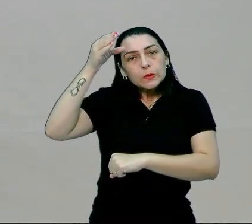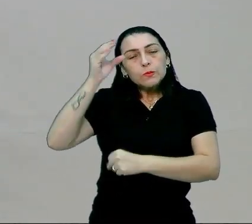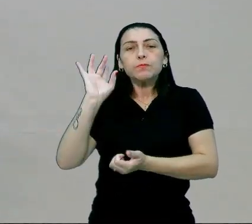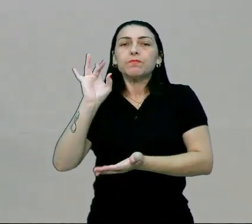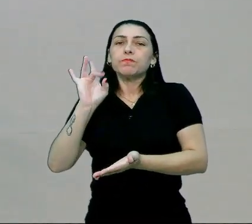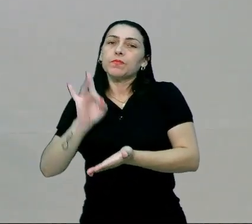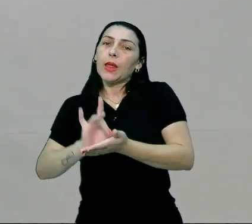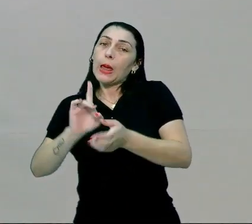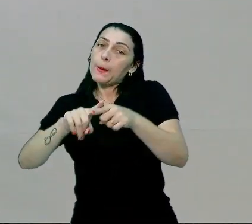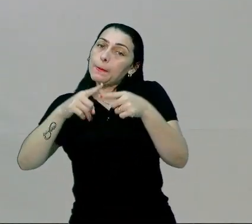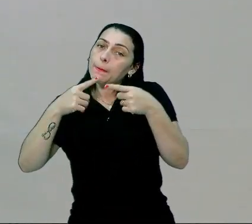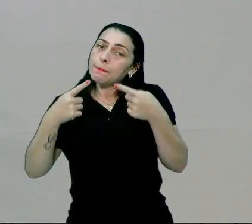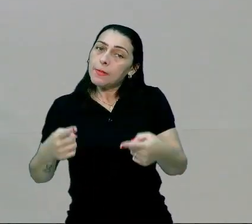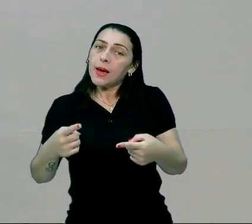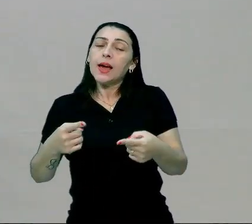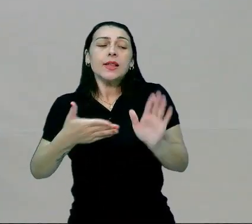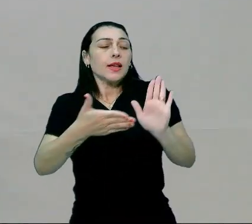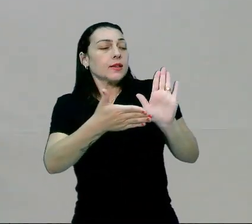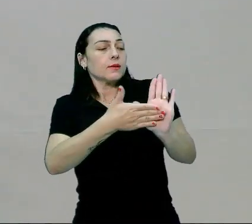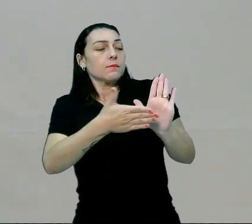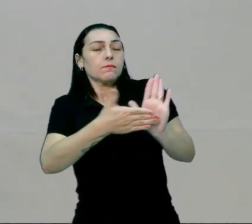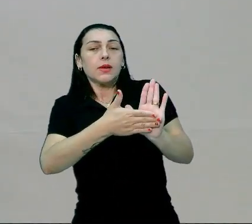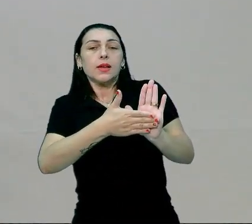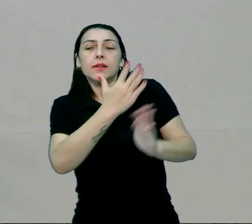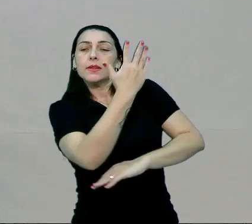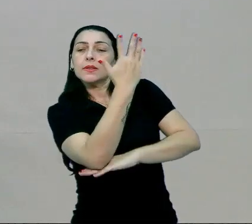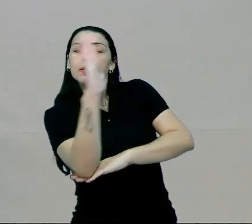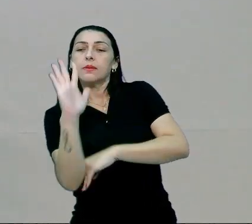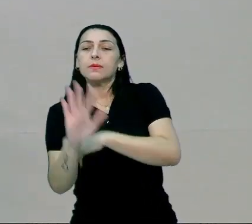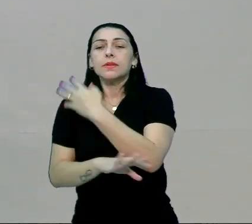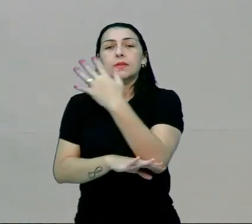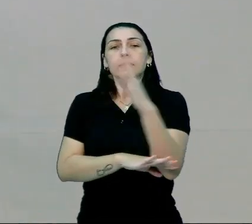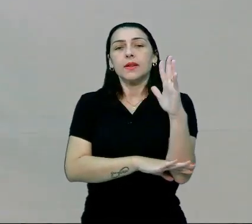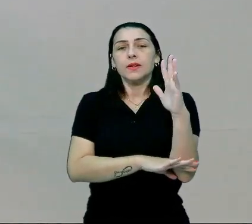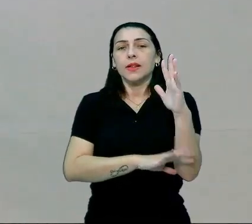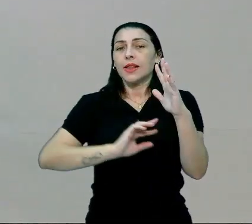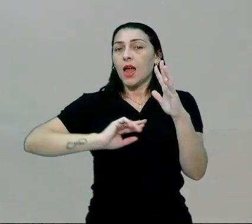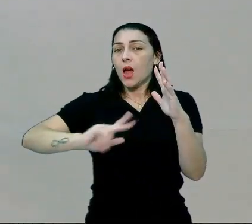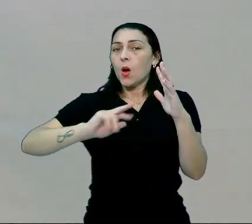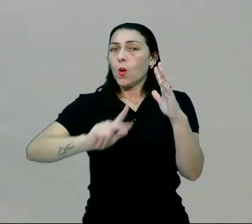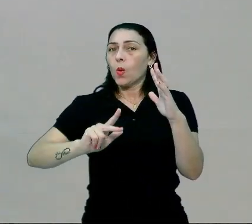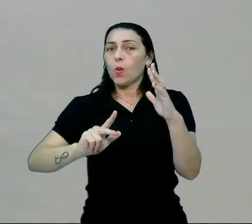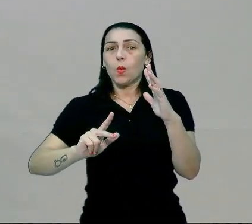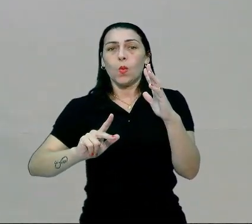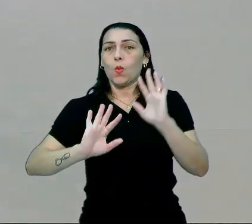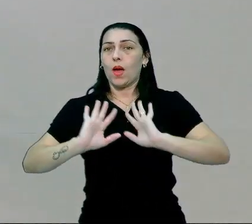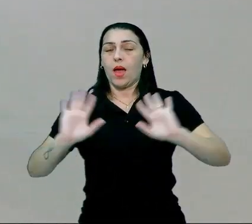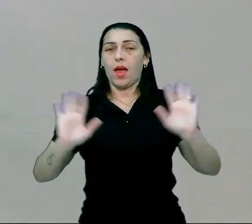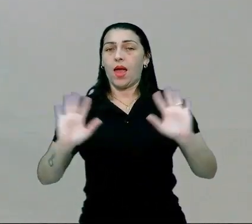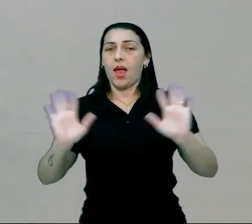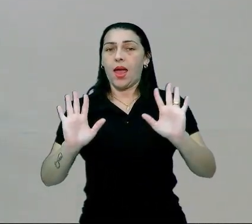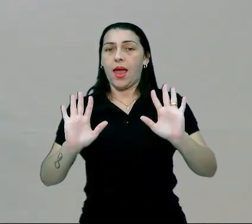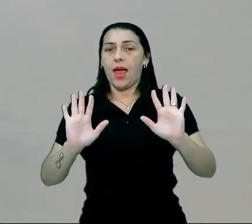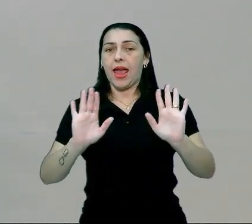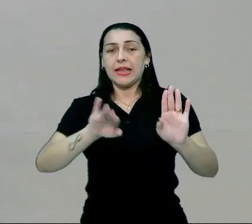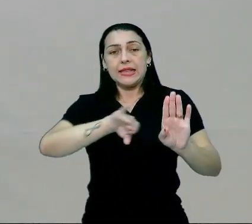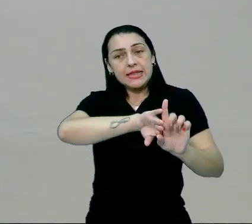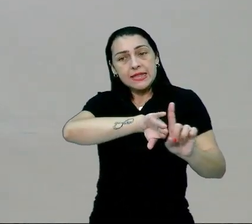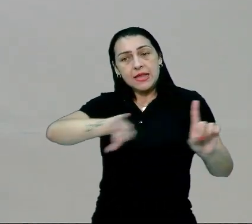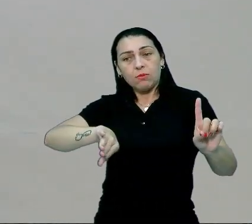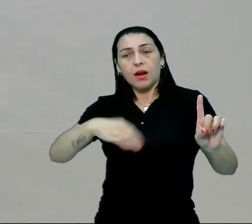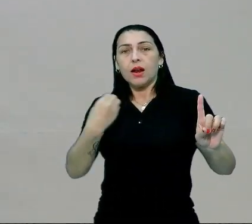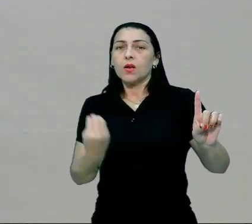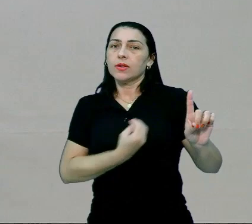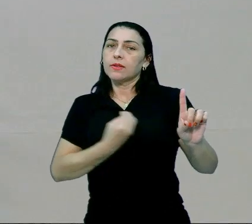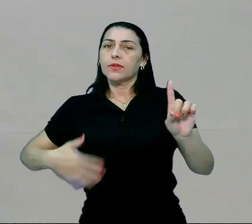conscientizar, mas as pautas ambientais, elas não são algo alheio, não são algo à parte da nossa